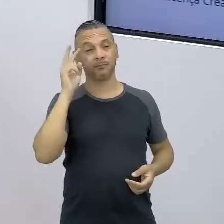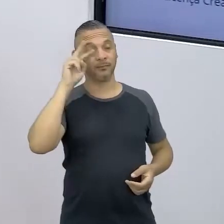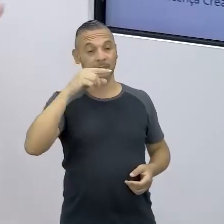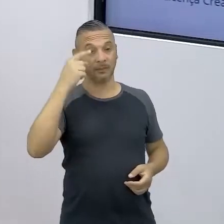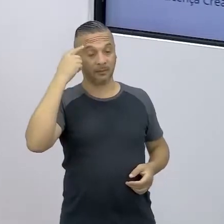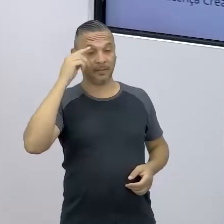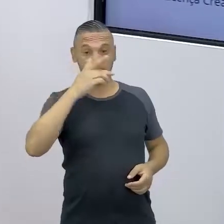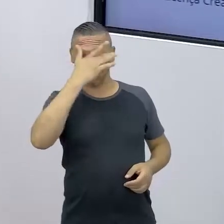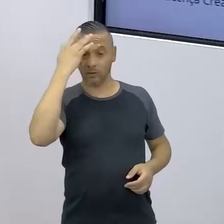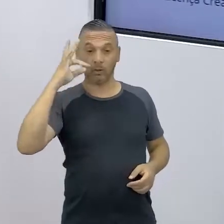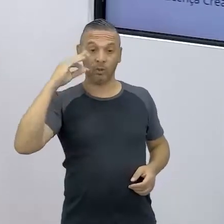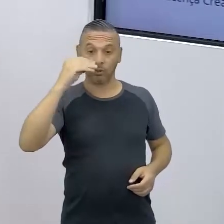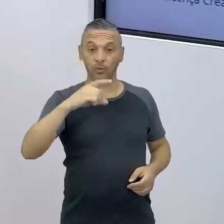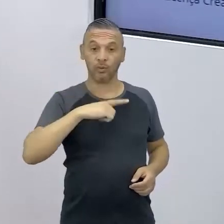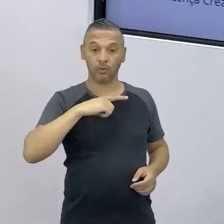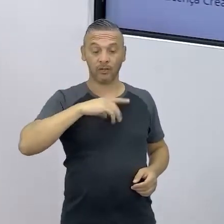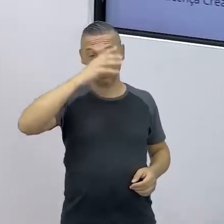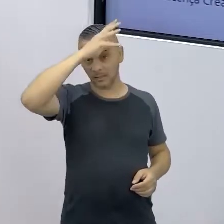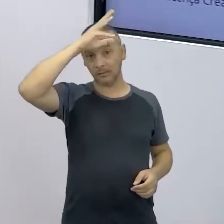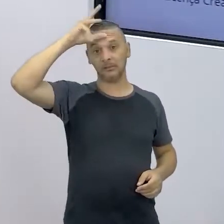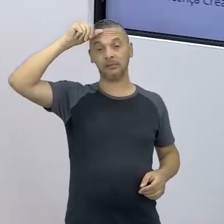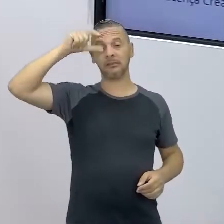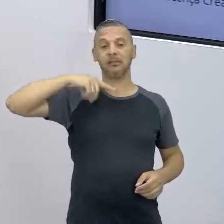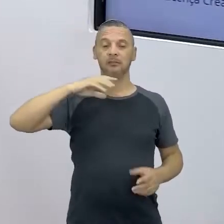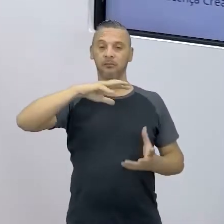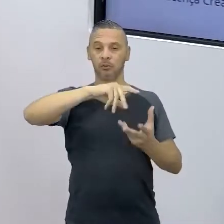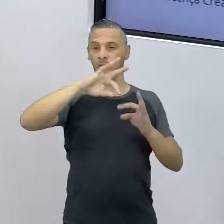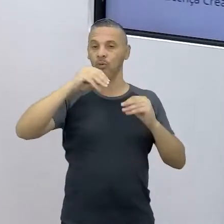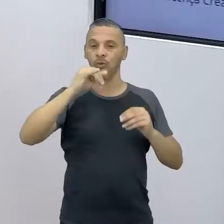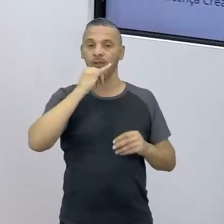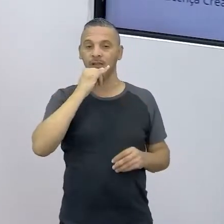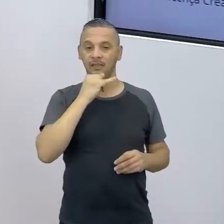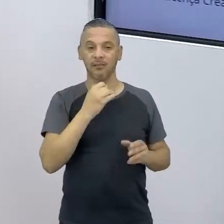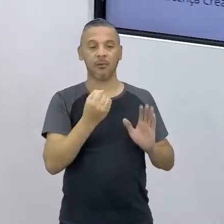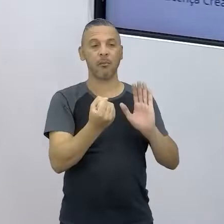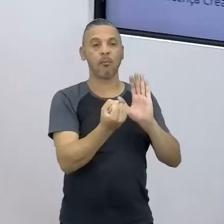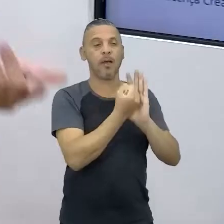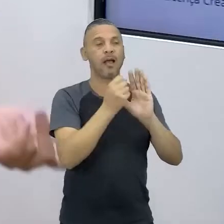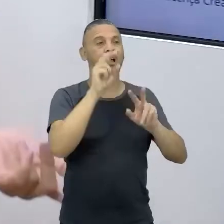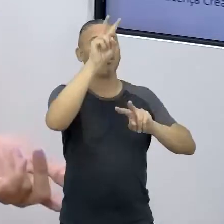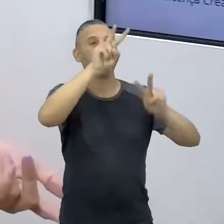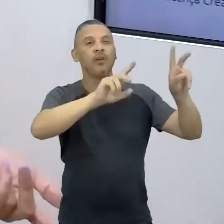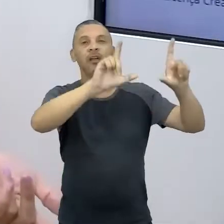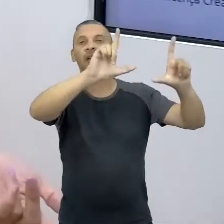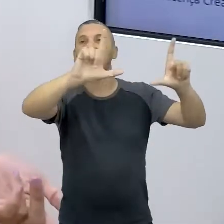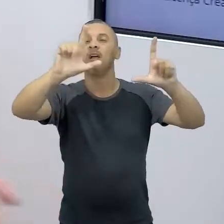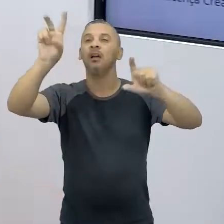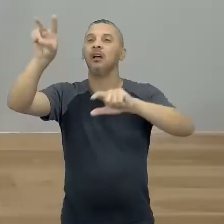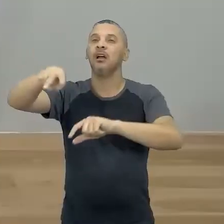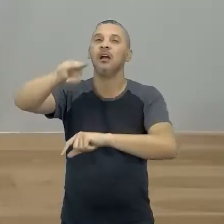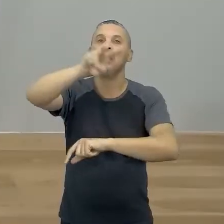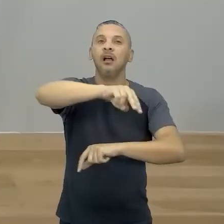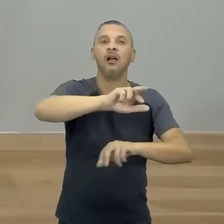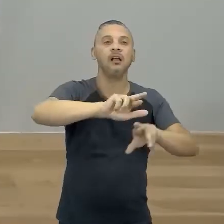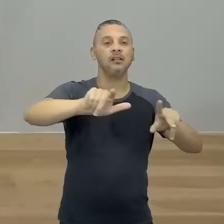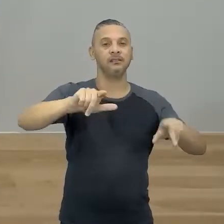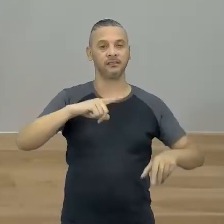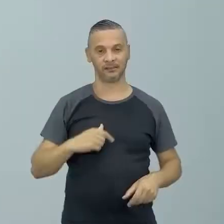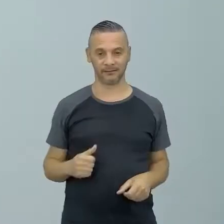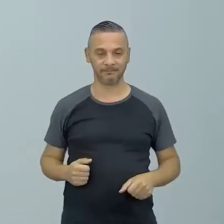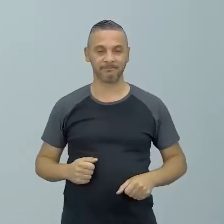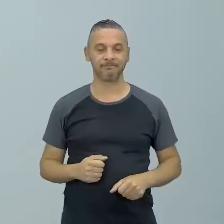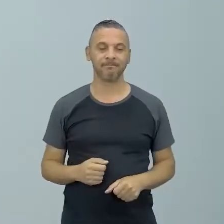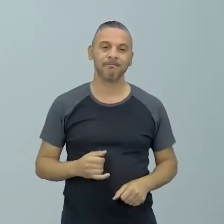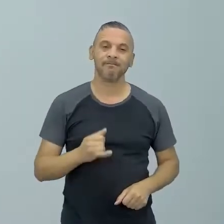certeza que está no mundo todo. Como que ela, assim, pegar essa marca e assistir propagandas de vários países? Hoje com a internet é fácil, né? Sim, sim. E,